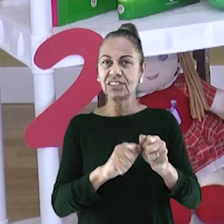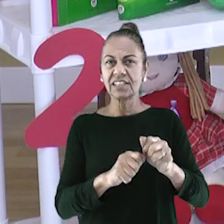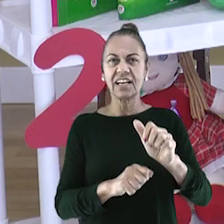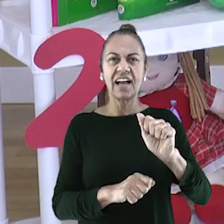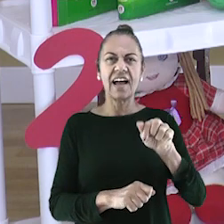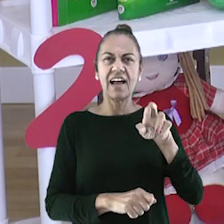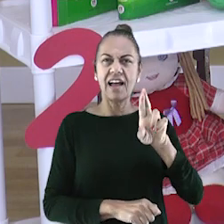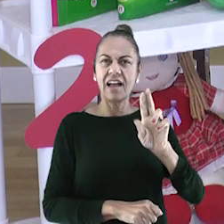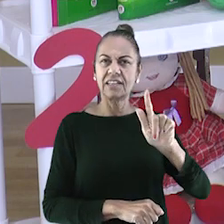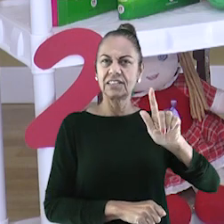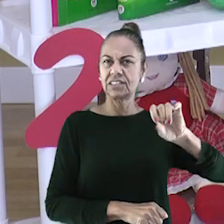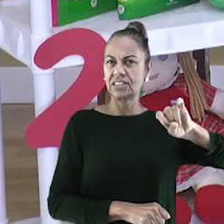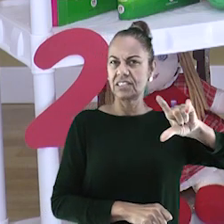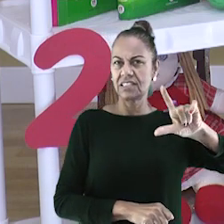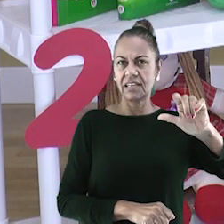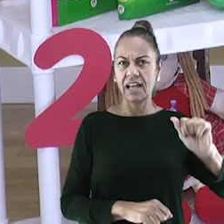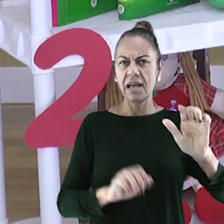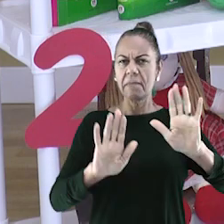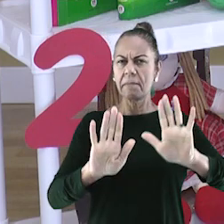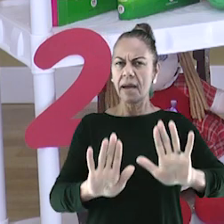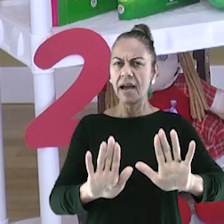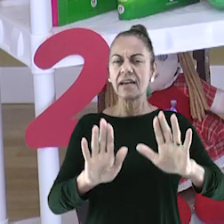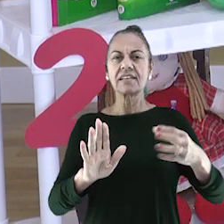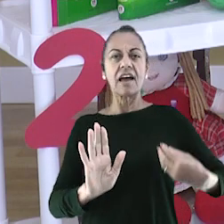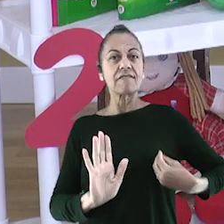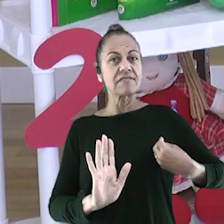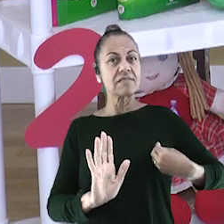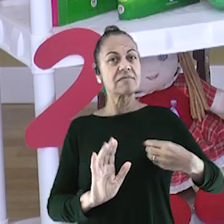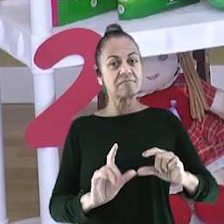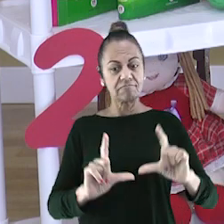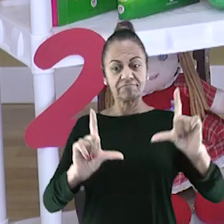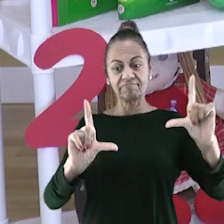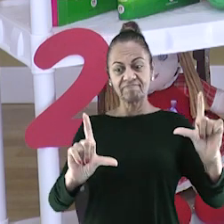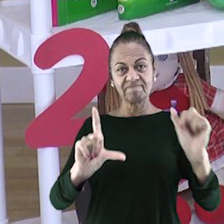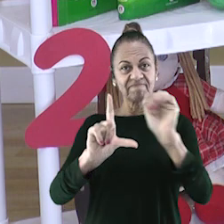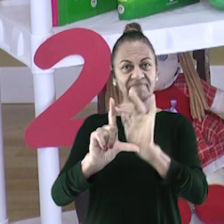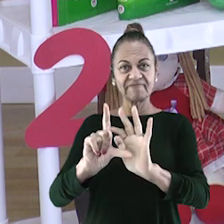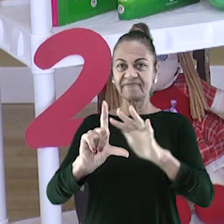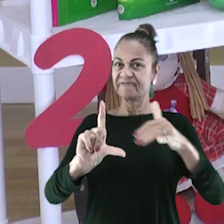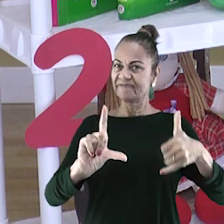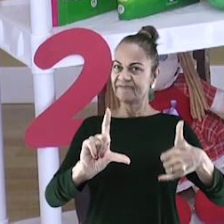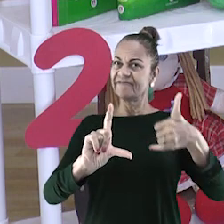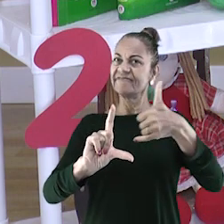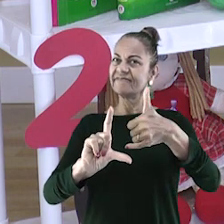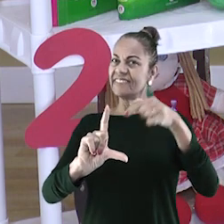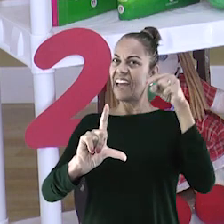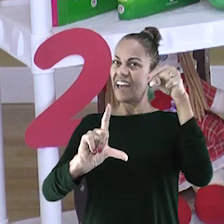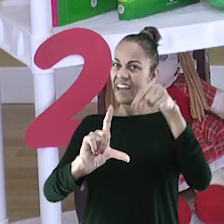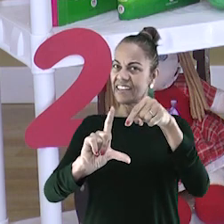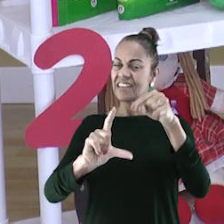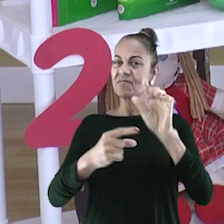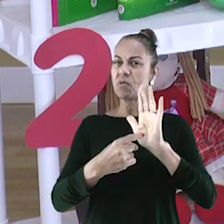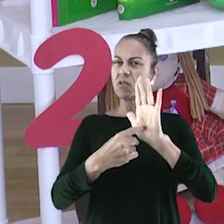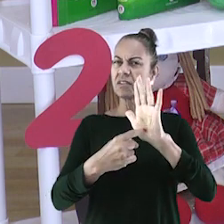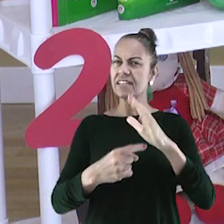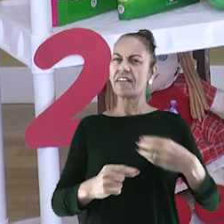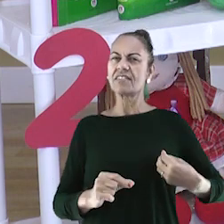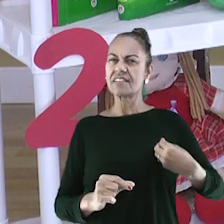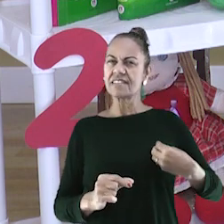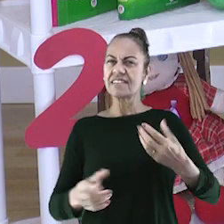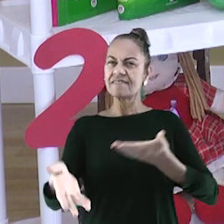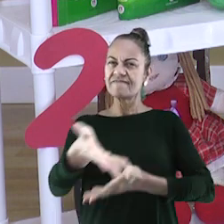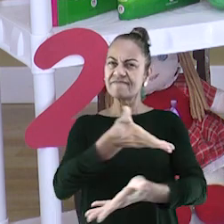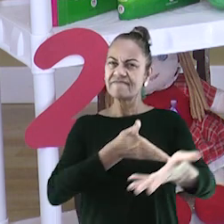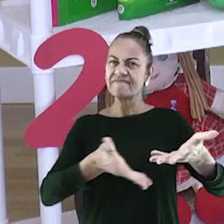celular. Entra lá e registra a sua presença confirmando que você esteve aqui conosco nesta interação. Vai ser muito